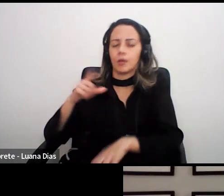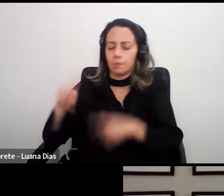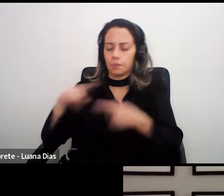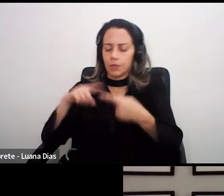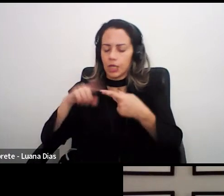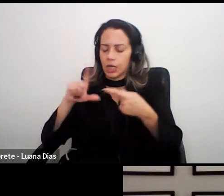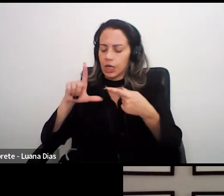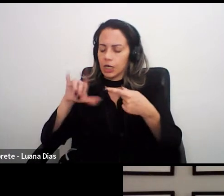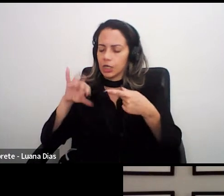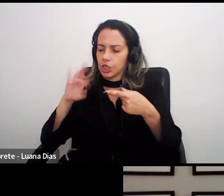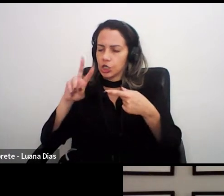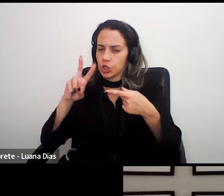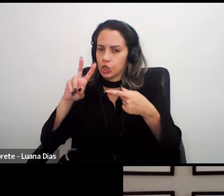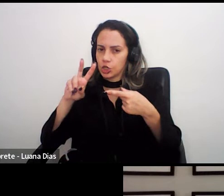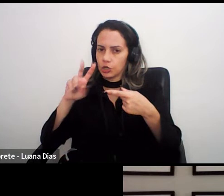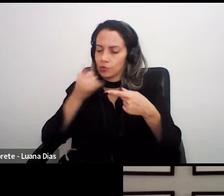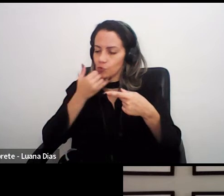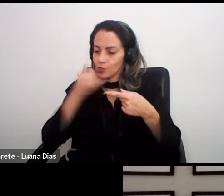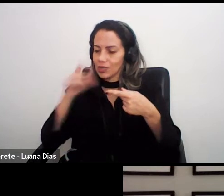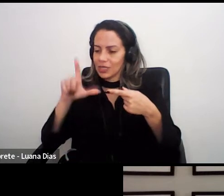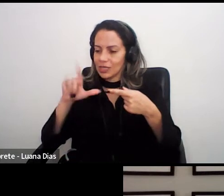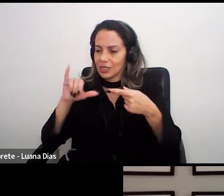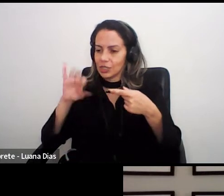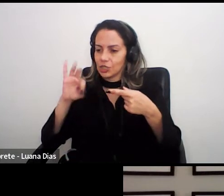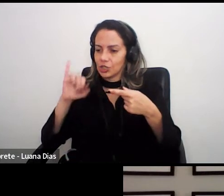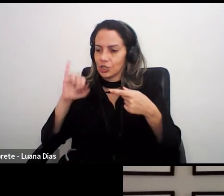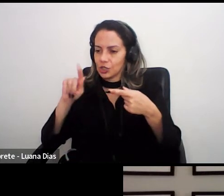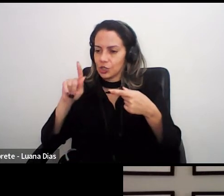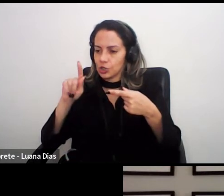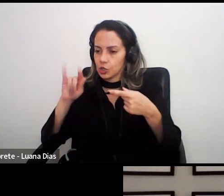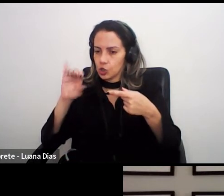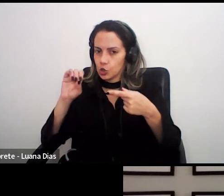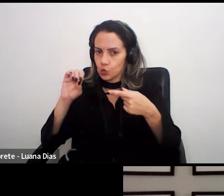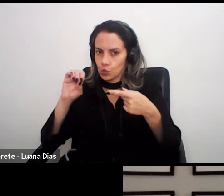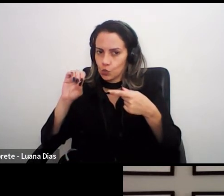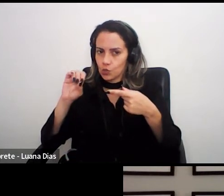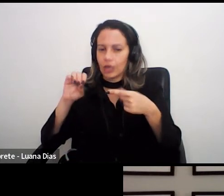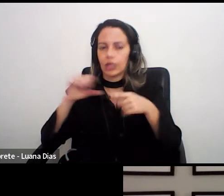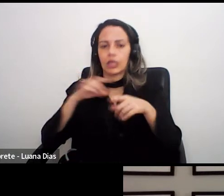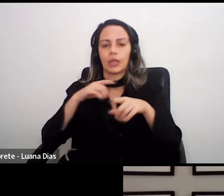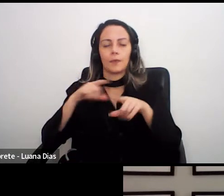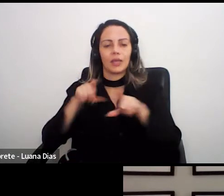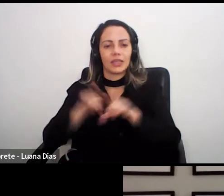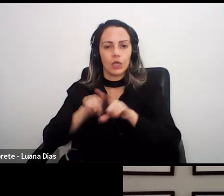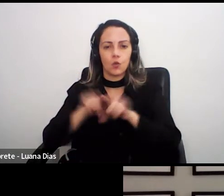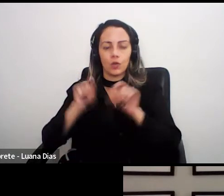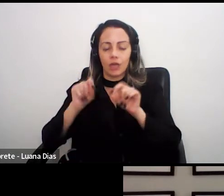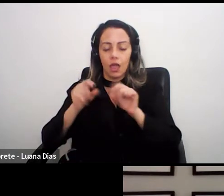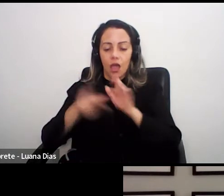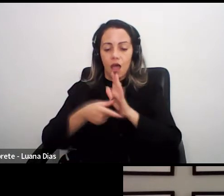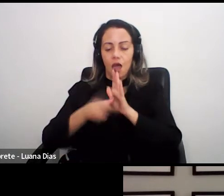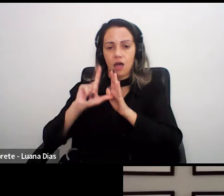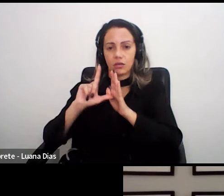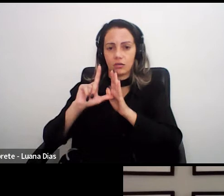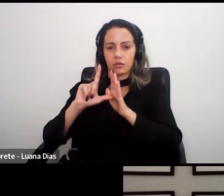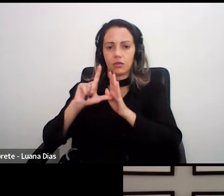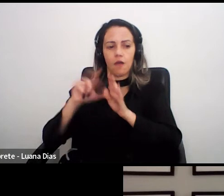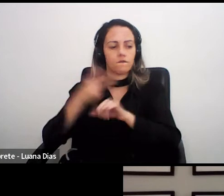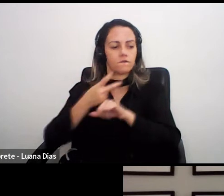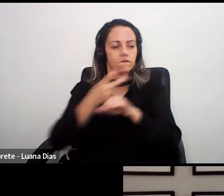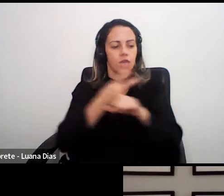antes da citação, a gente faz uma derivação intersistêmica. sai do sistema litigioso, vai para o sistema